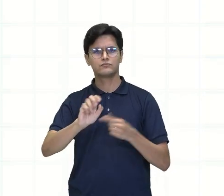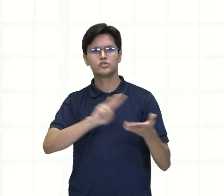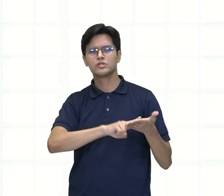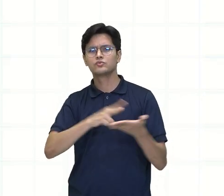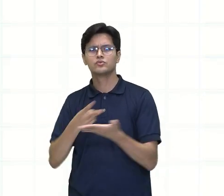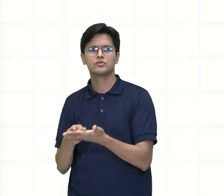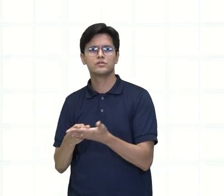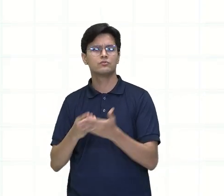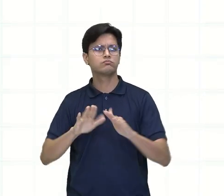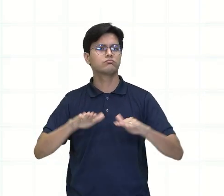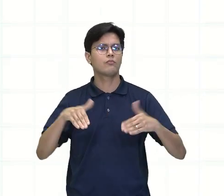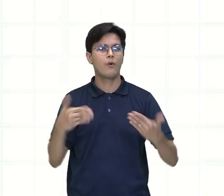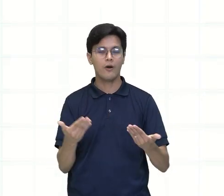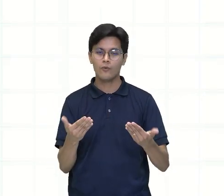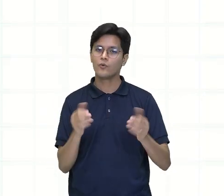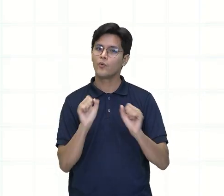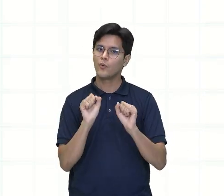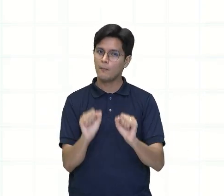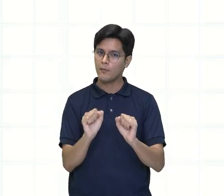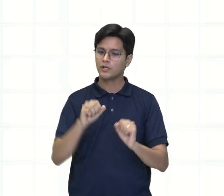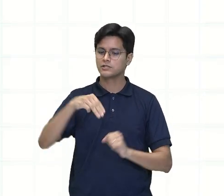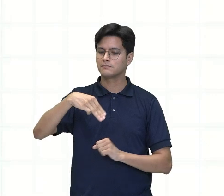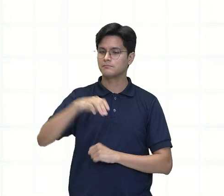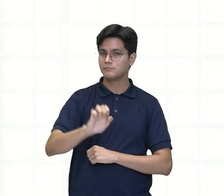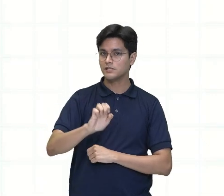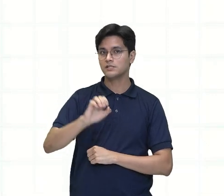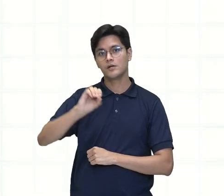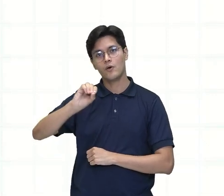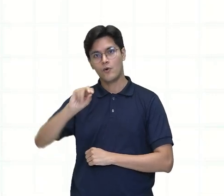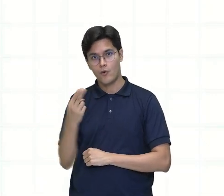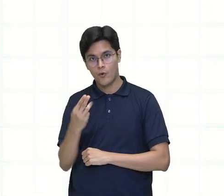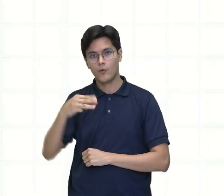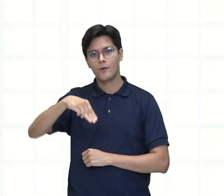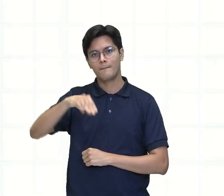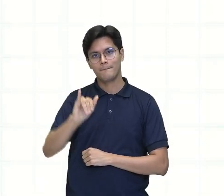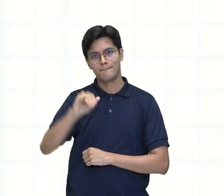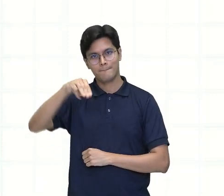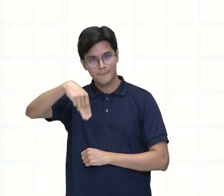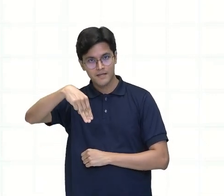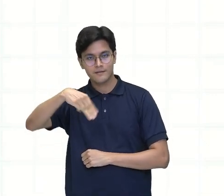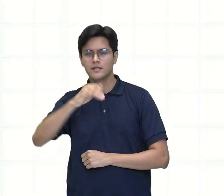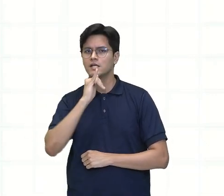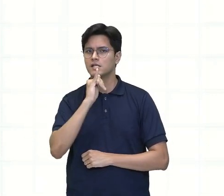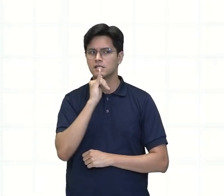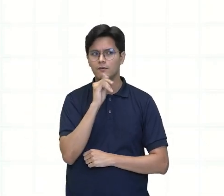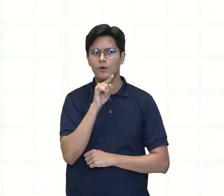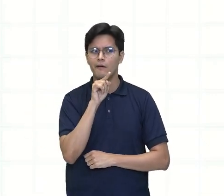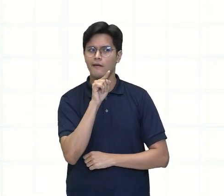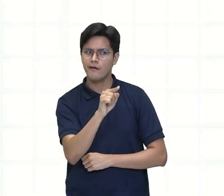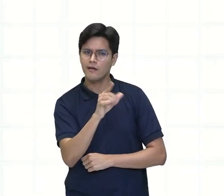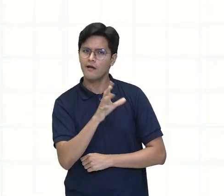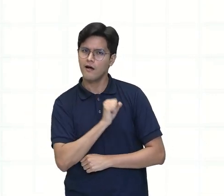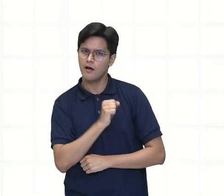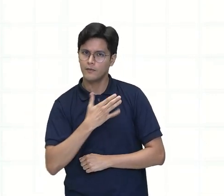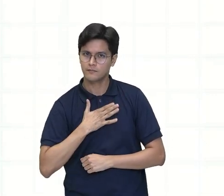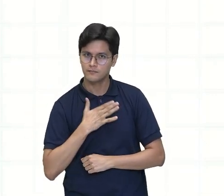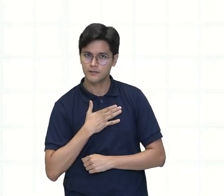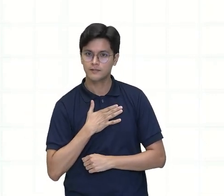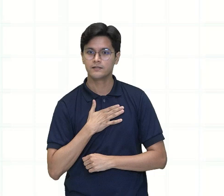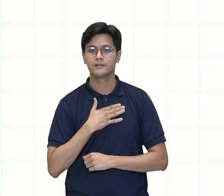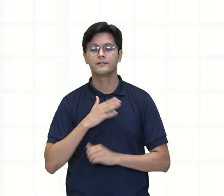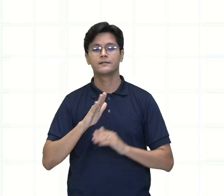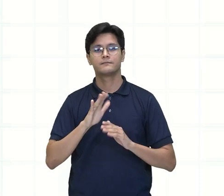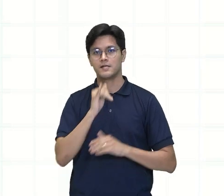me? Pode ser me ou mim, né? Ele me ama, certo? Ele ama a mim, ok? Então, ele